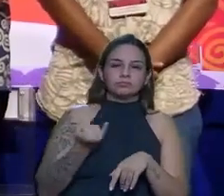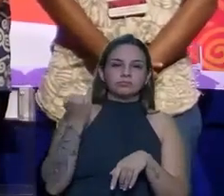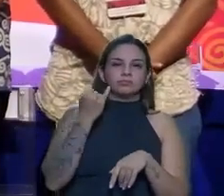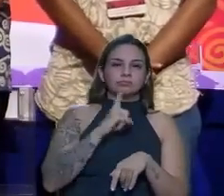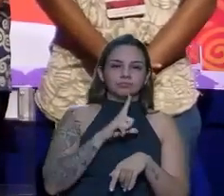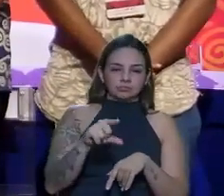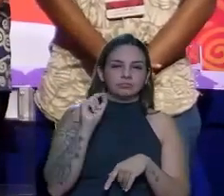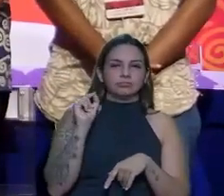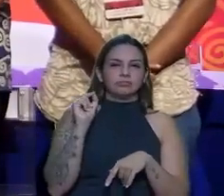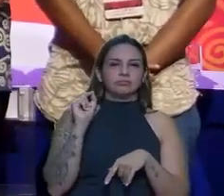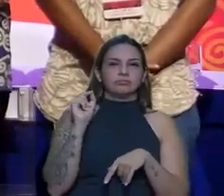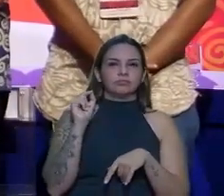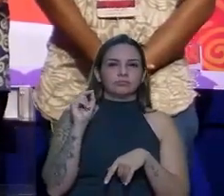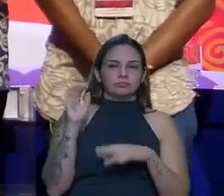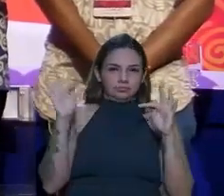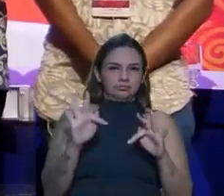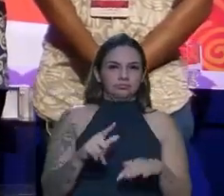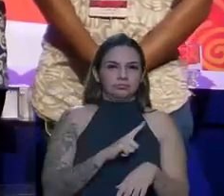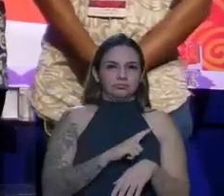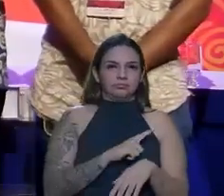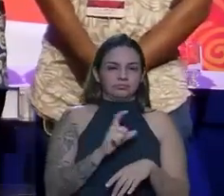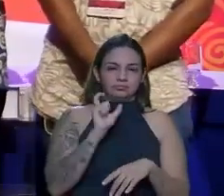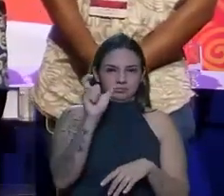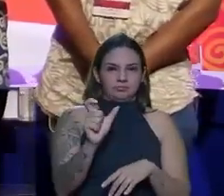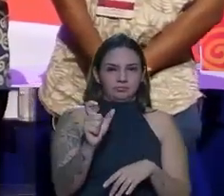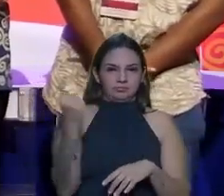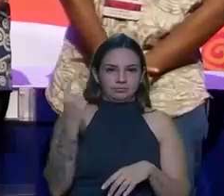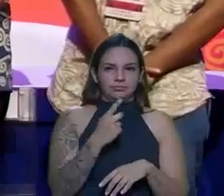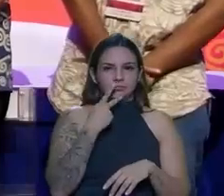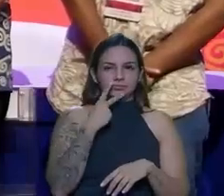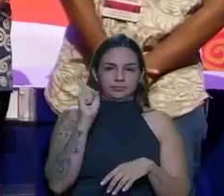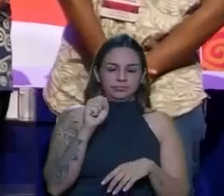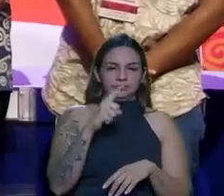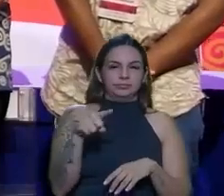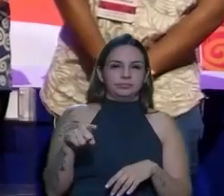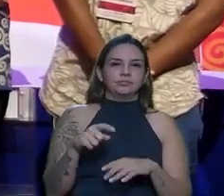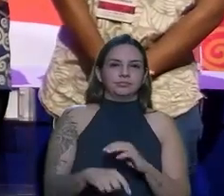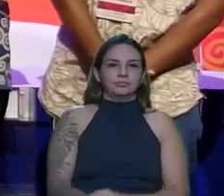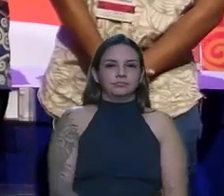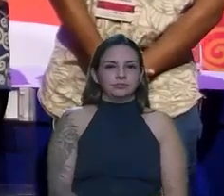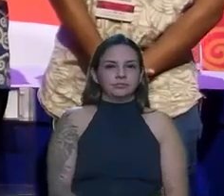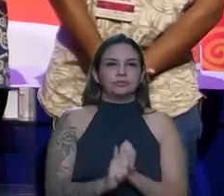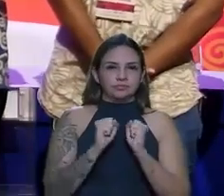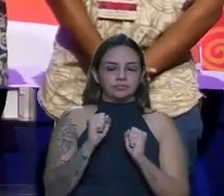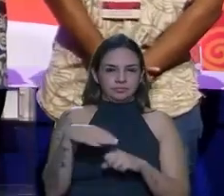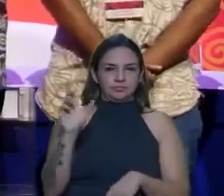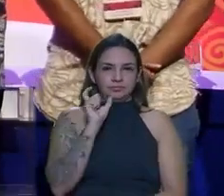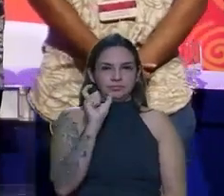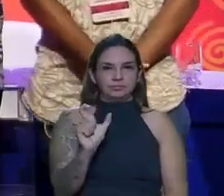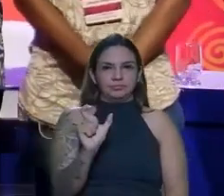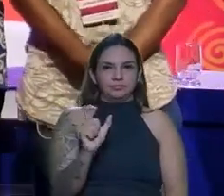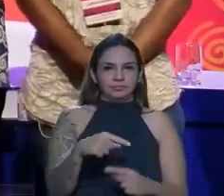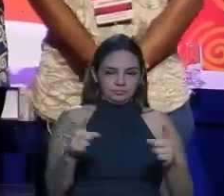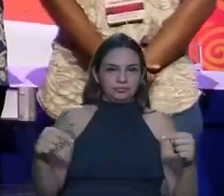importante de decisão, e eu fico feliz de estar ali na hora que essa palavra apareceu, e eu disse, sim, é viável, é possível levar essa palavra